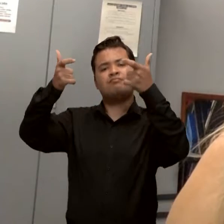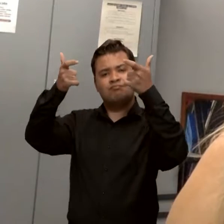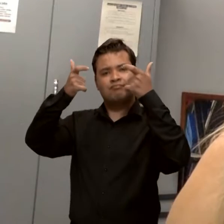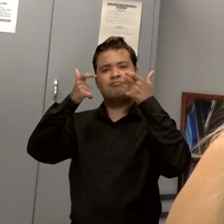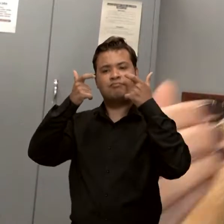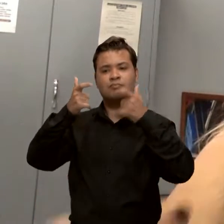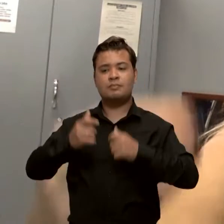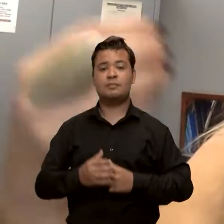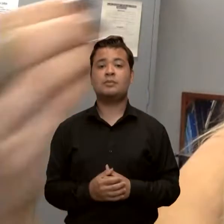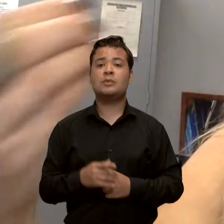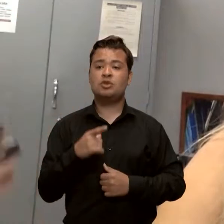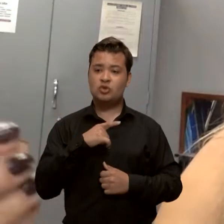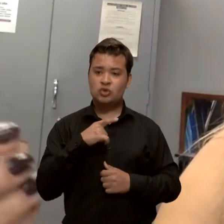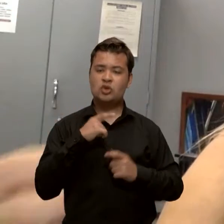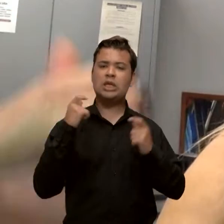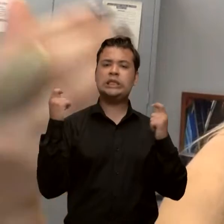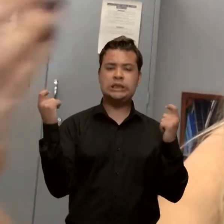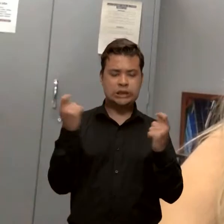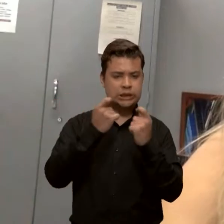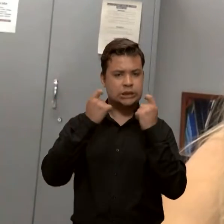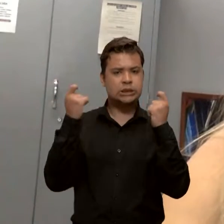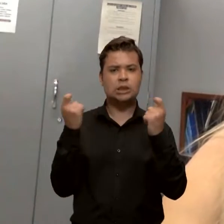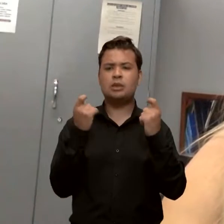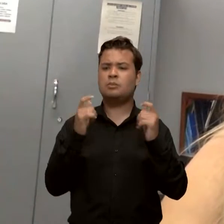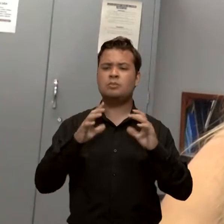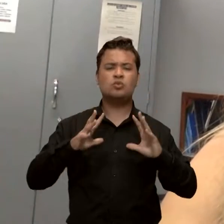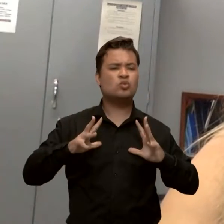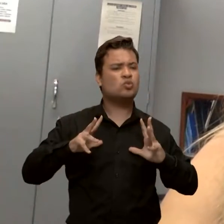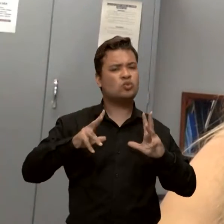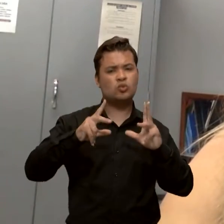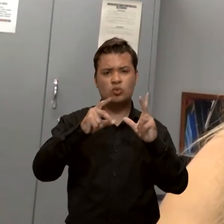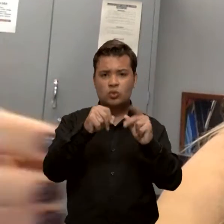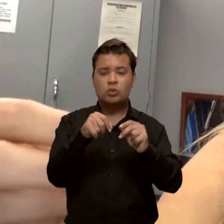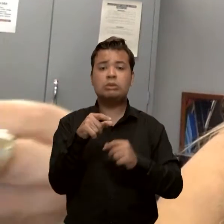toda a cerimônia era utilizada,